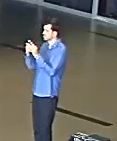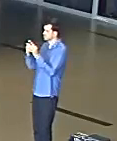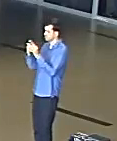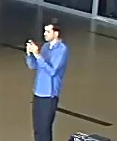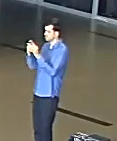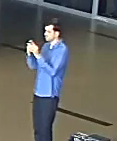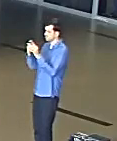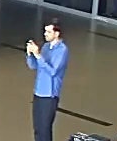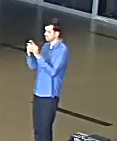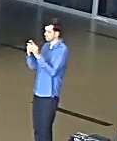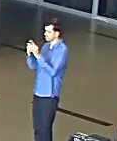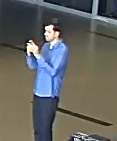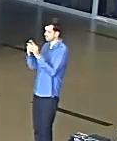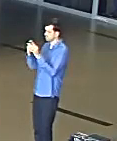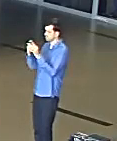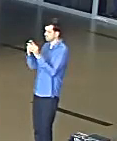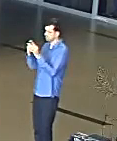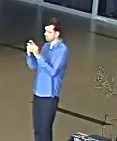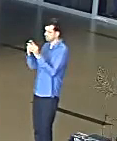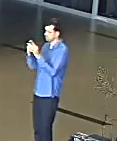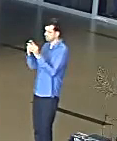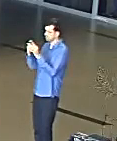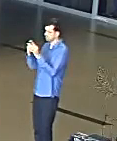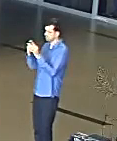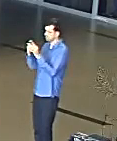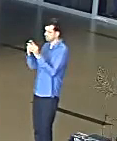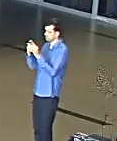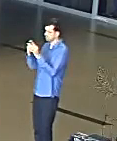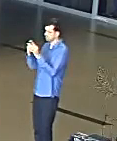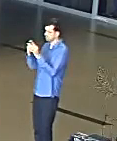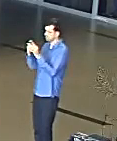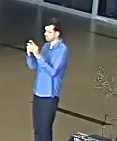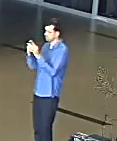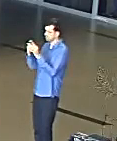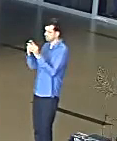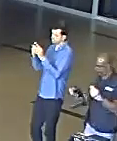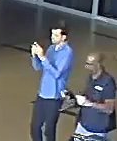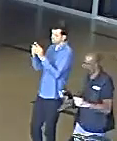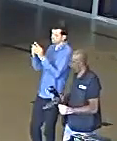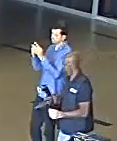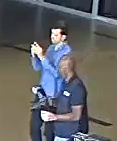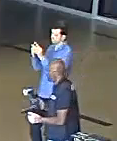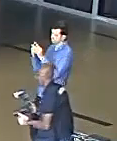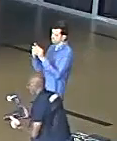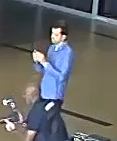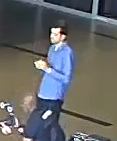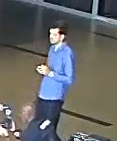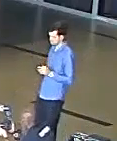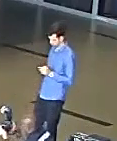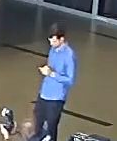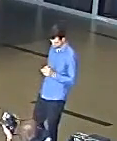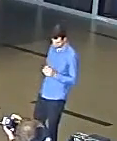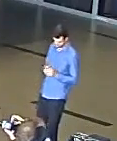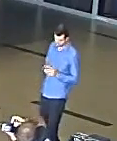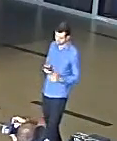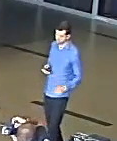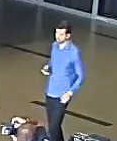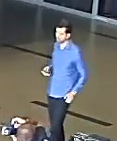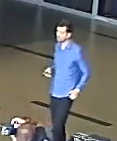o acesso de quem tem direito passe que está às vezes sendo lesado Mas nós temos que tomar um cuidado porque o passe